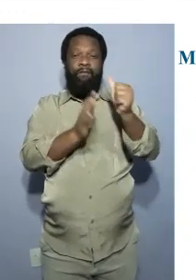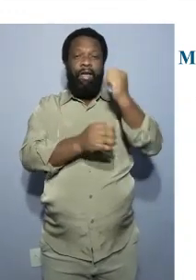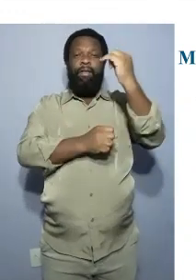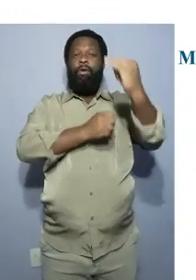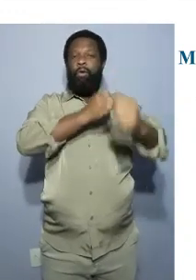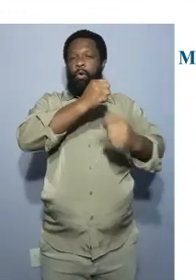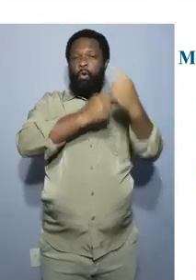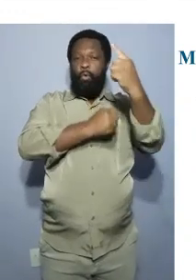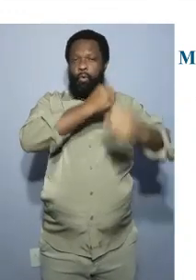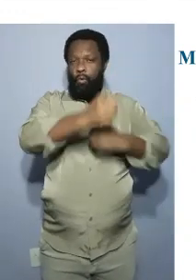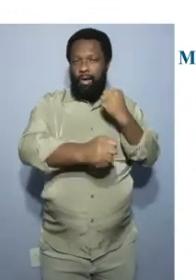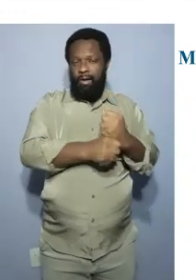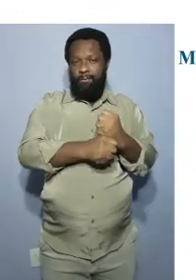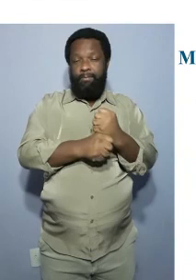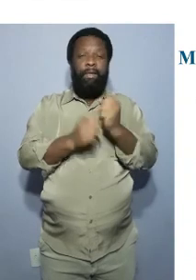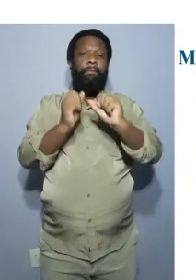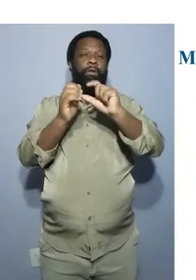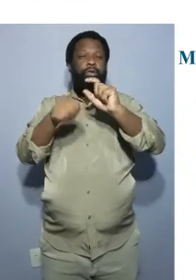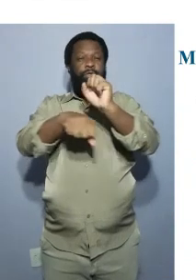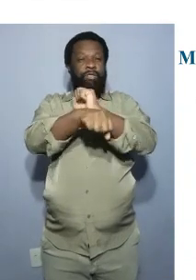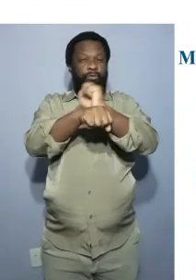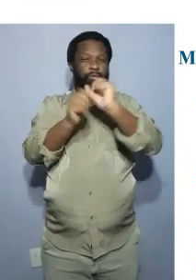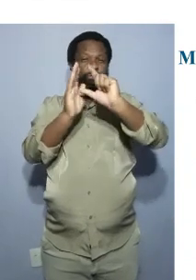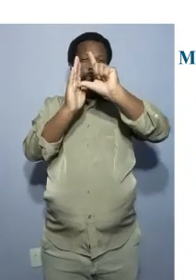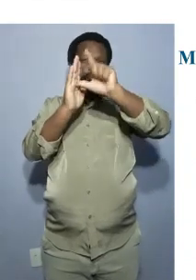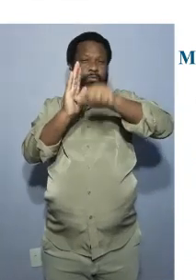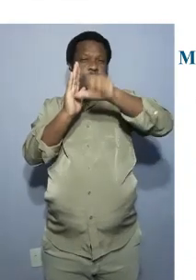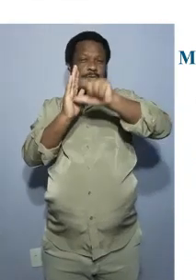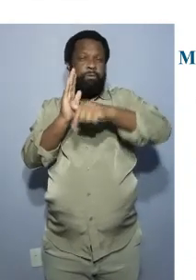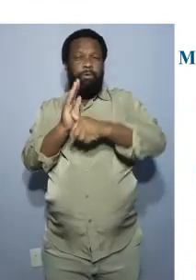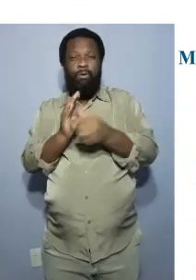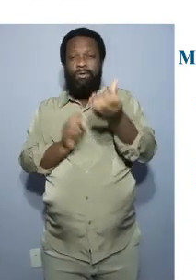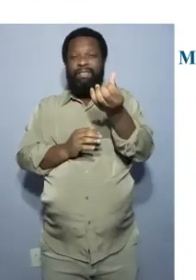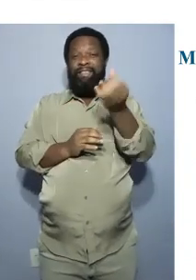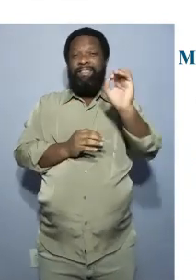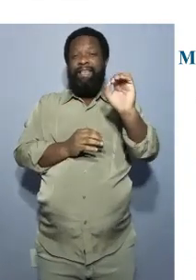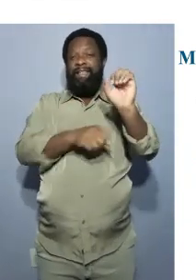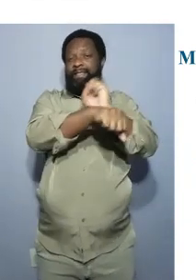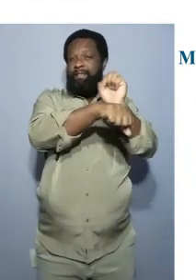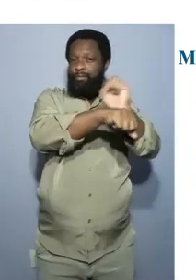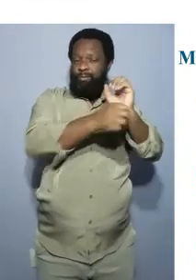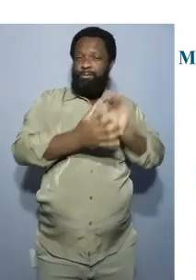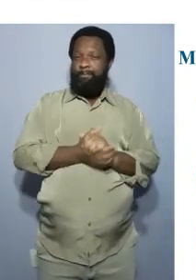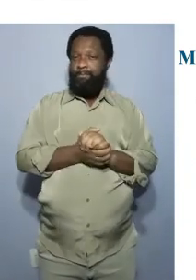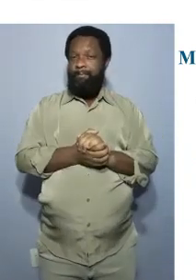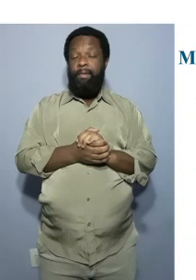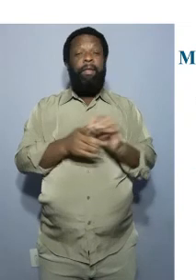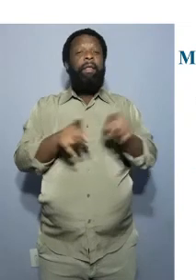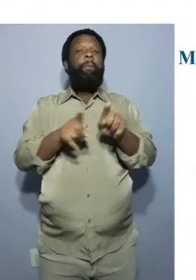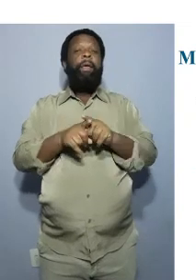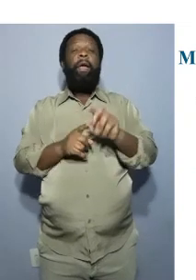frequência da rotação dos ponteiros dos segundos é uma volta a cada 60 segundos. Então, a gente já tem uma aplicação dessa